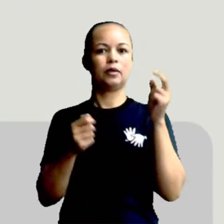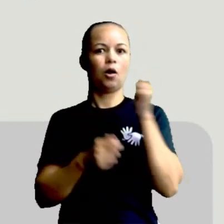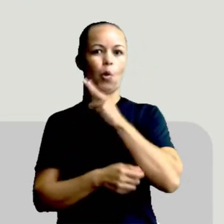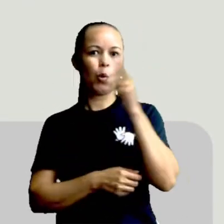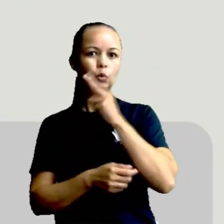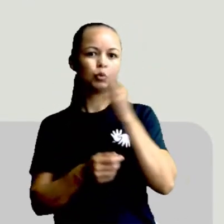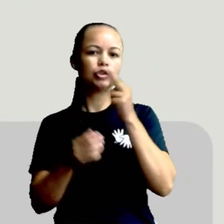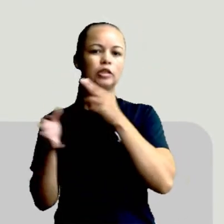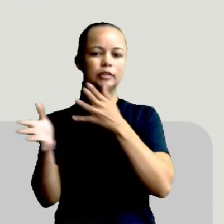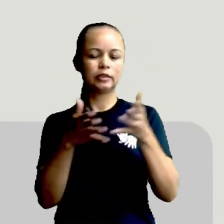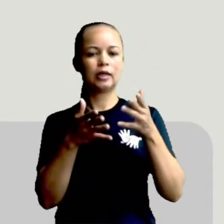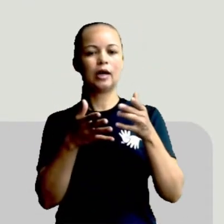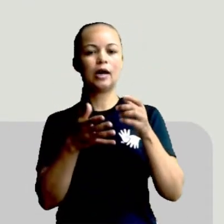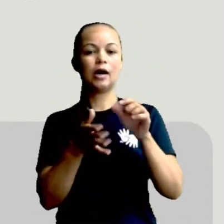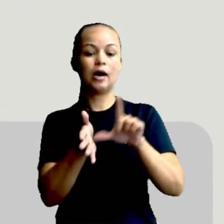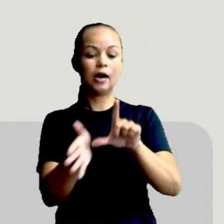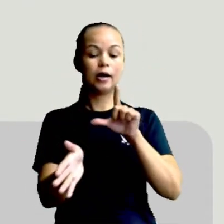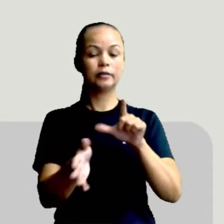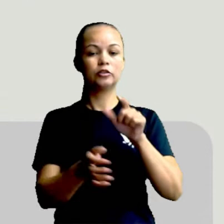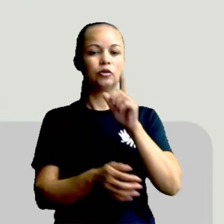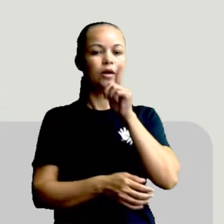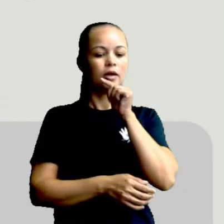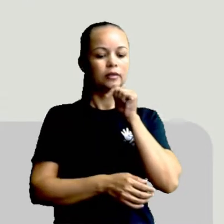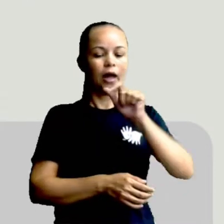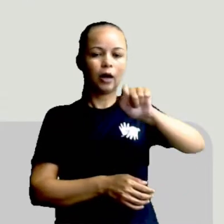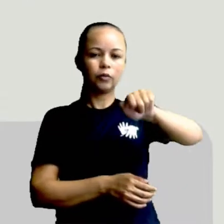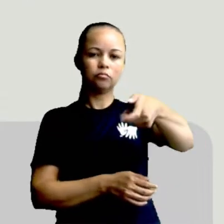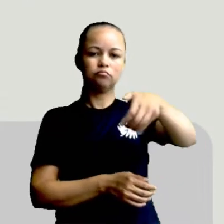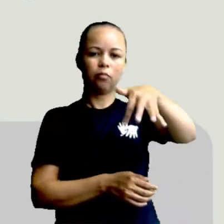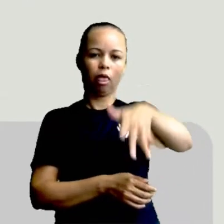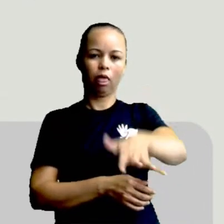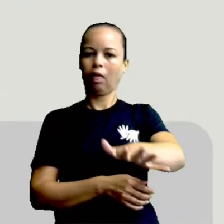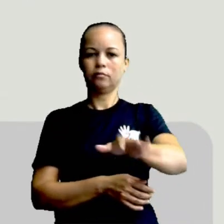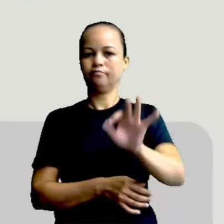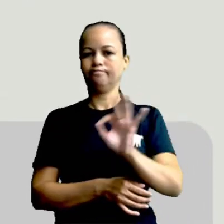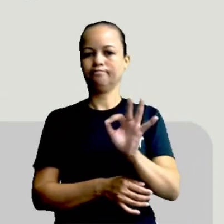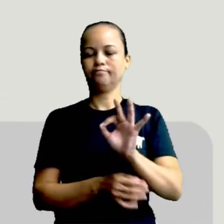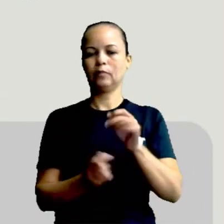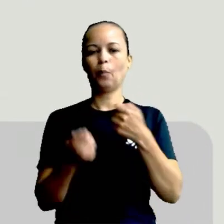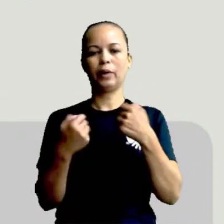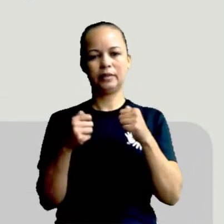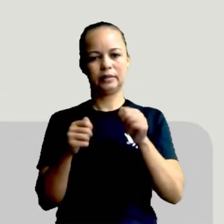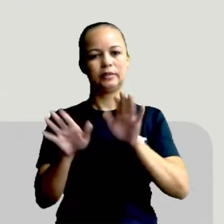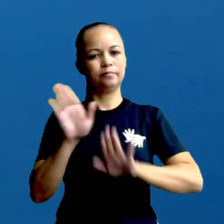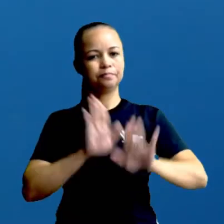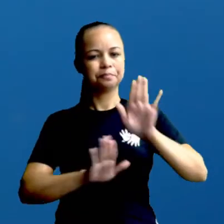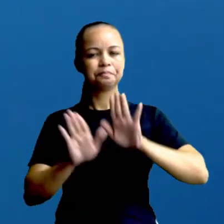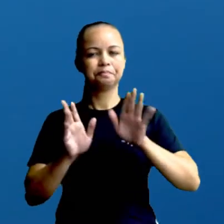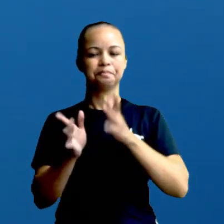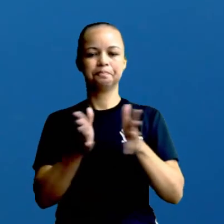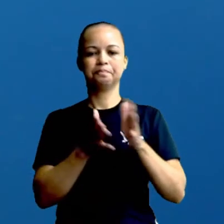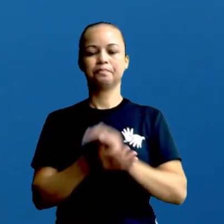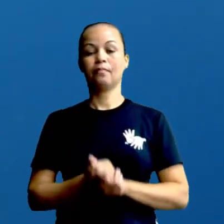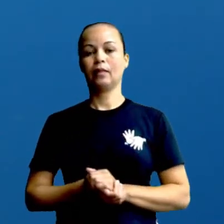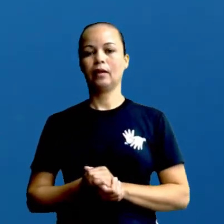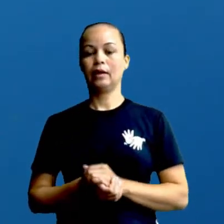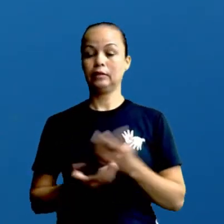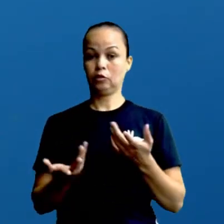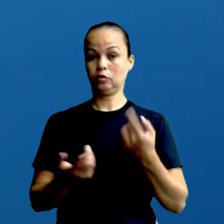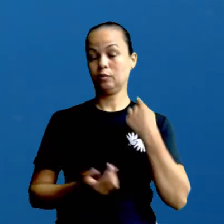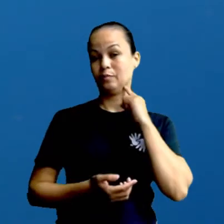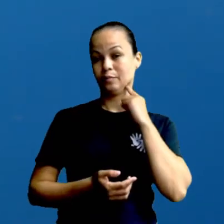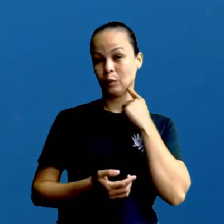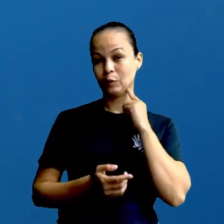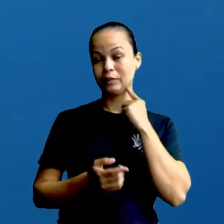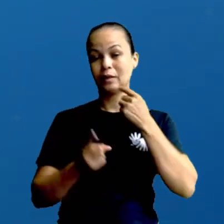urgentes antes a esse desperdício, né, desse valioso líquido. E sobre essa questão, gente, da poluição